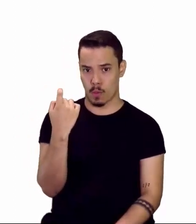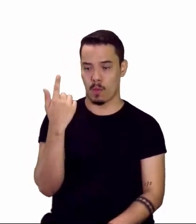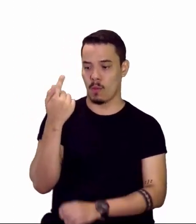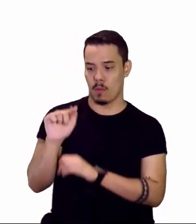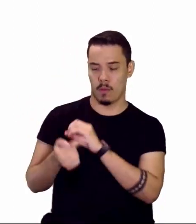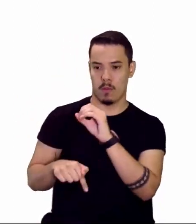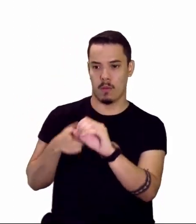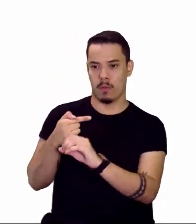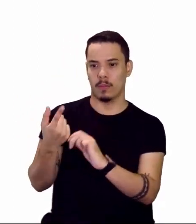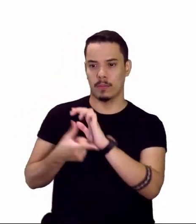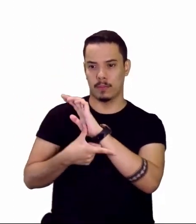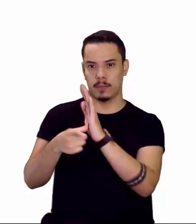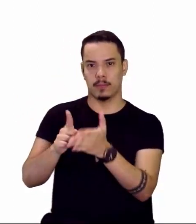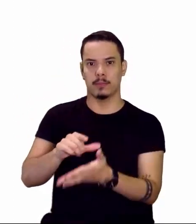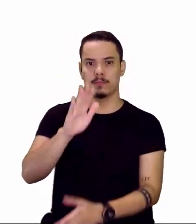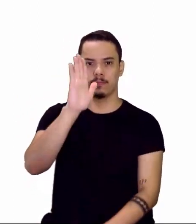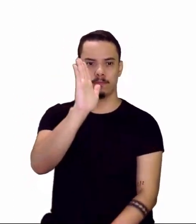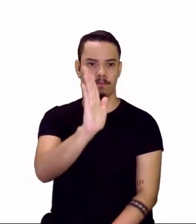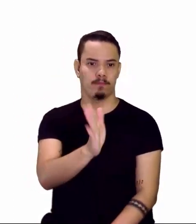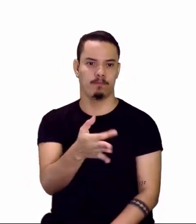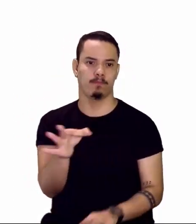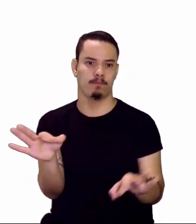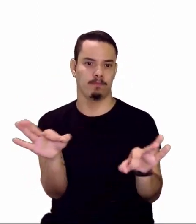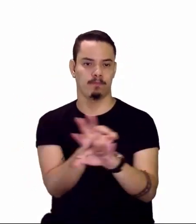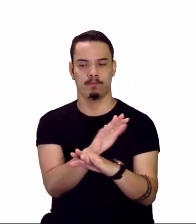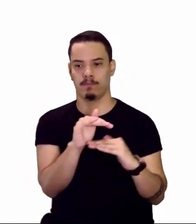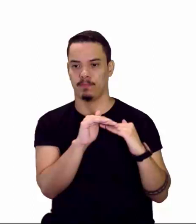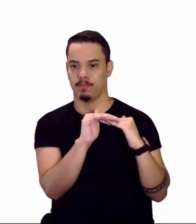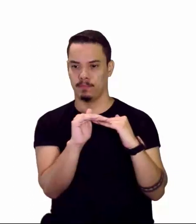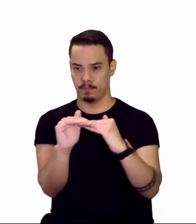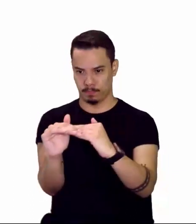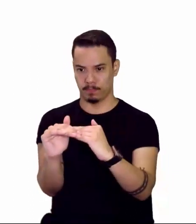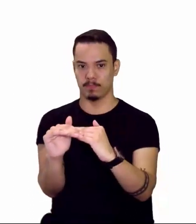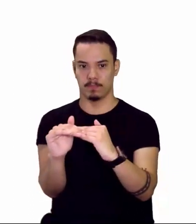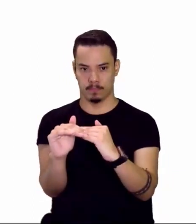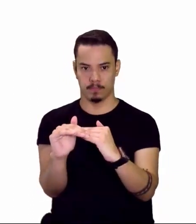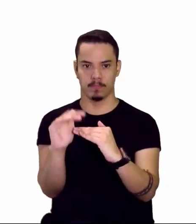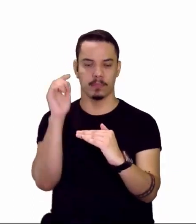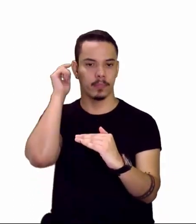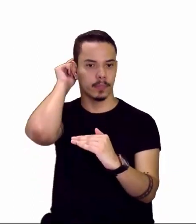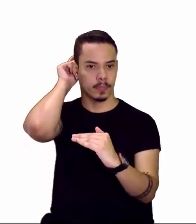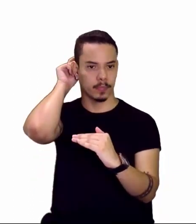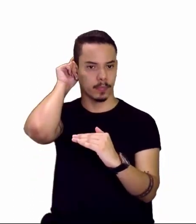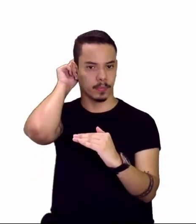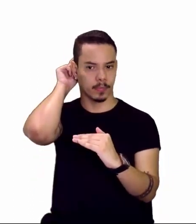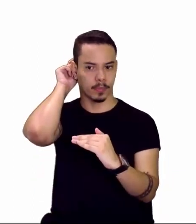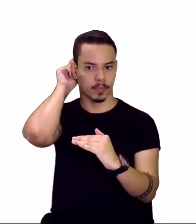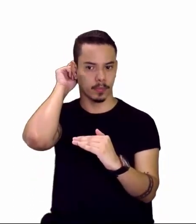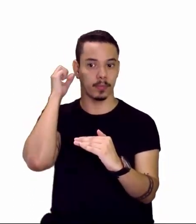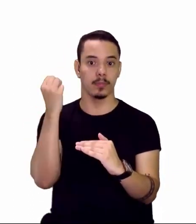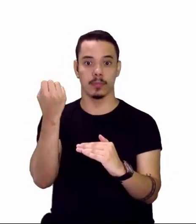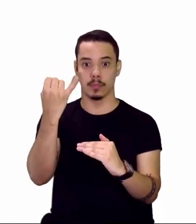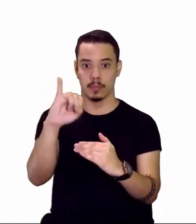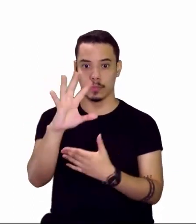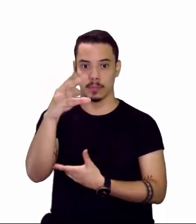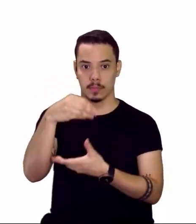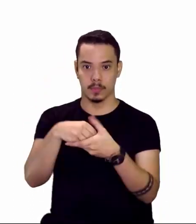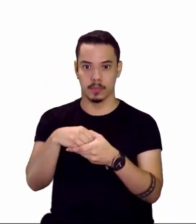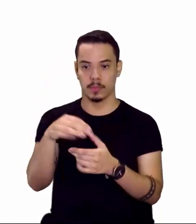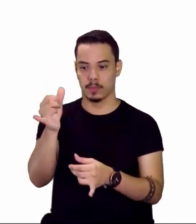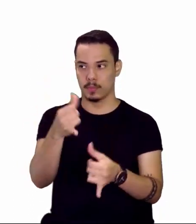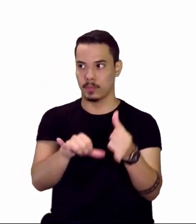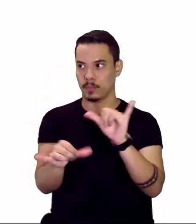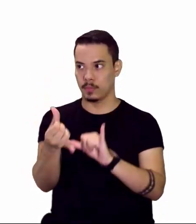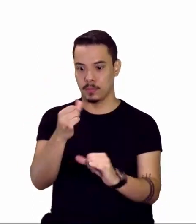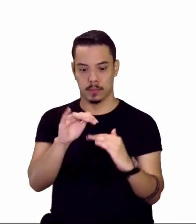que já está estável. O elemento químico que estiver estável é aquele